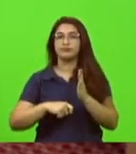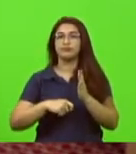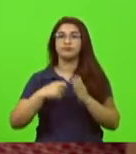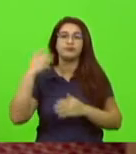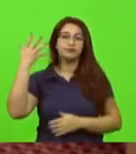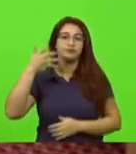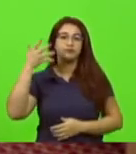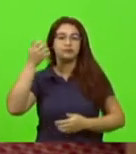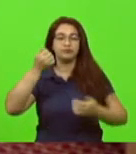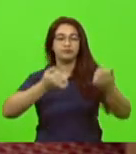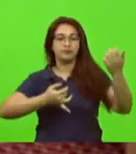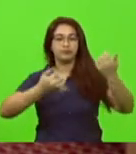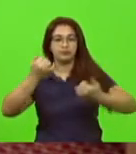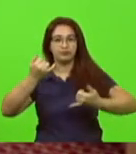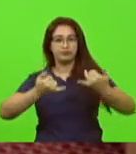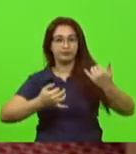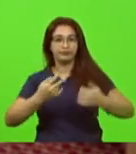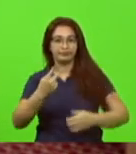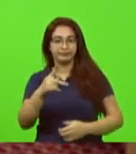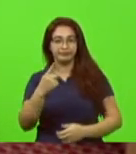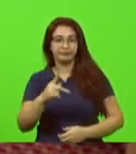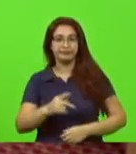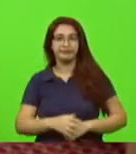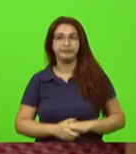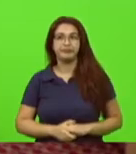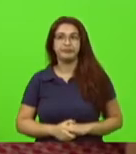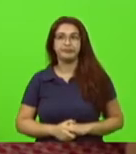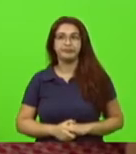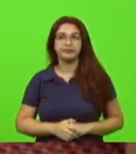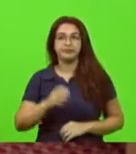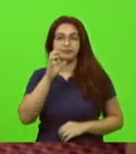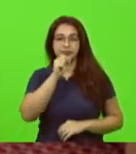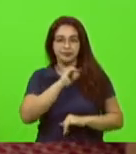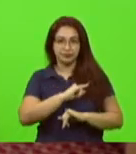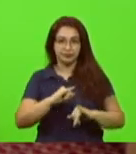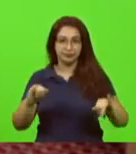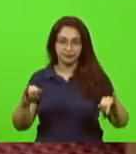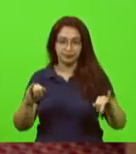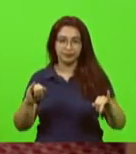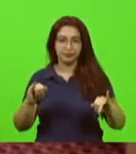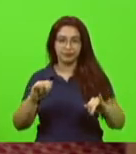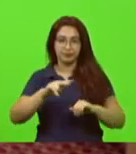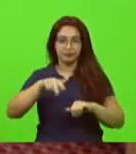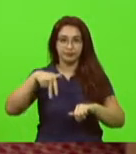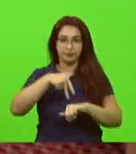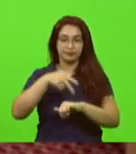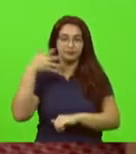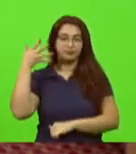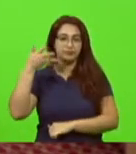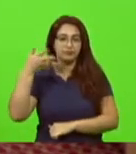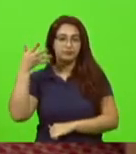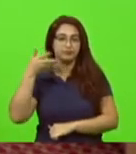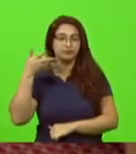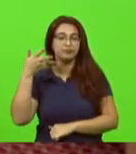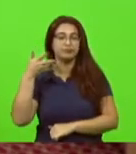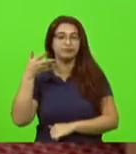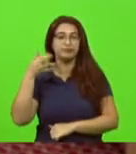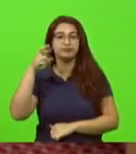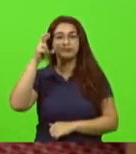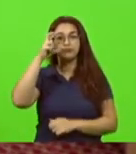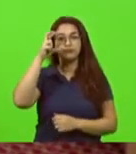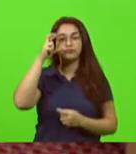parlamentar empossado para o pronunciamento. Breves comunicações. Fizeram uso da palavra os senhores deputados Ricardo